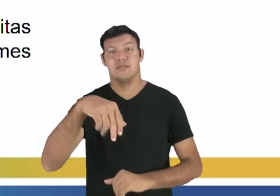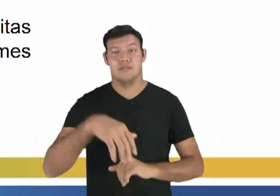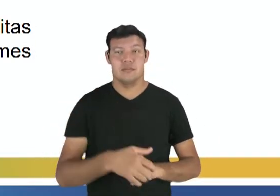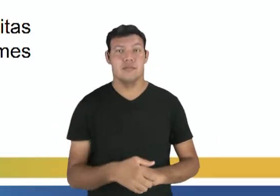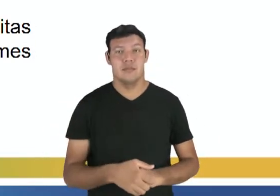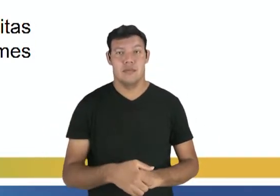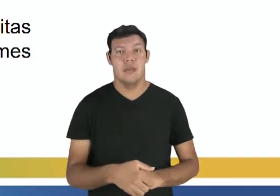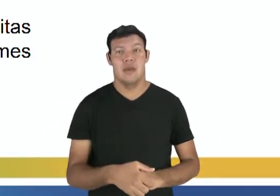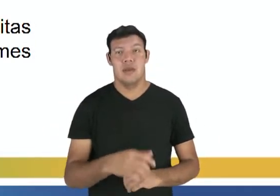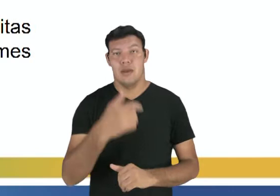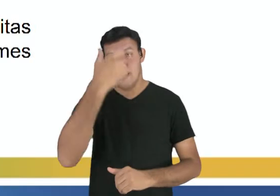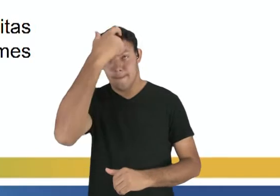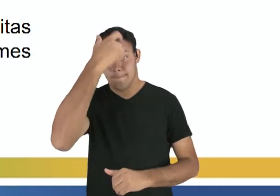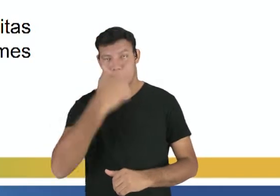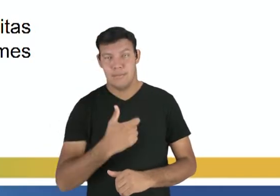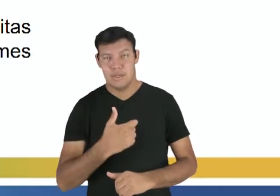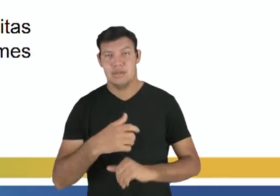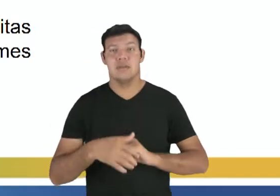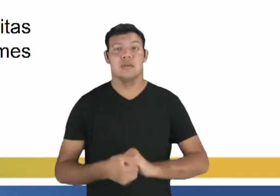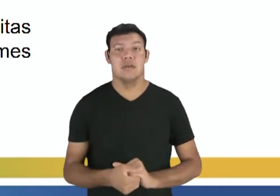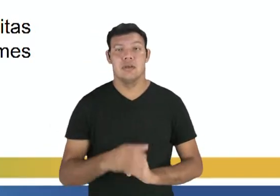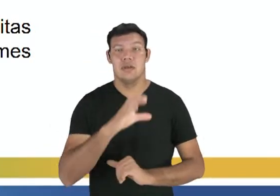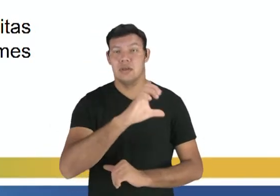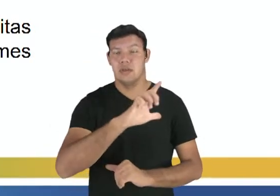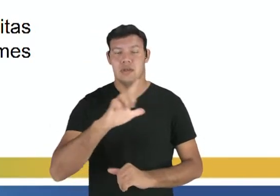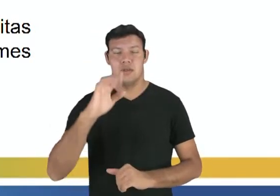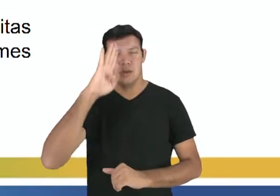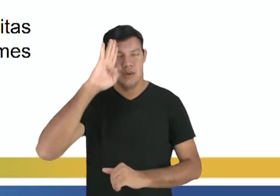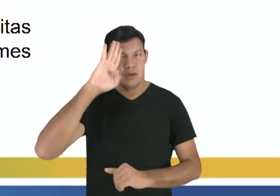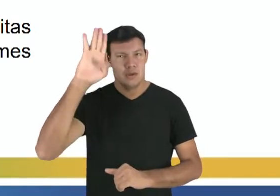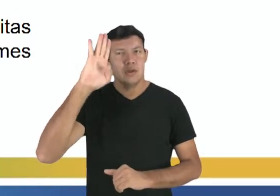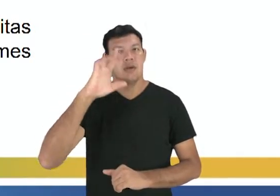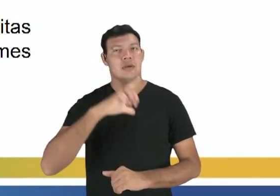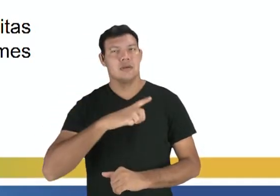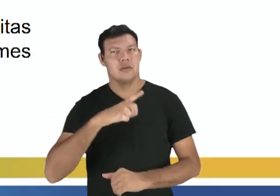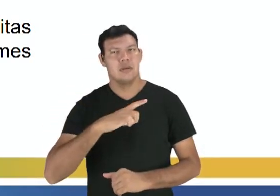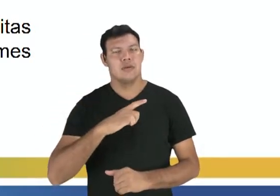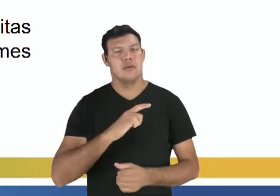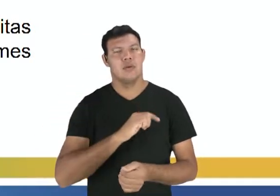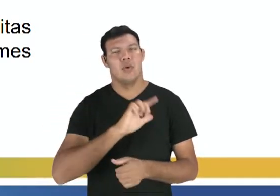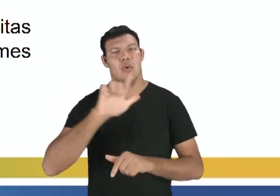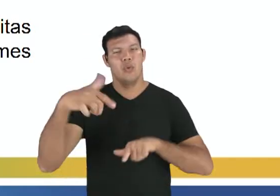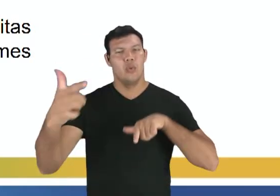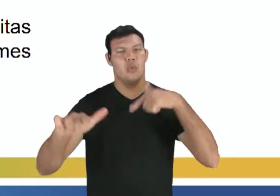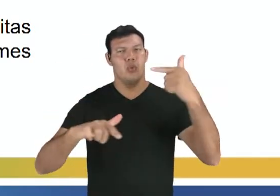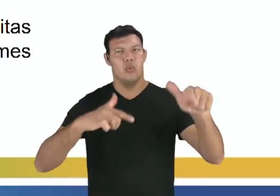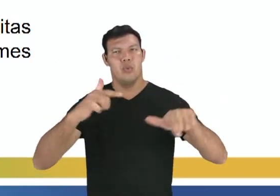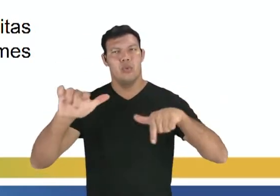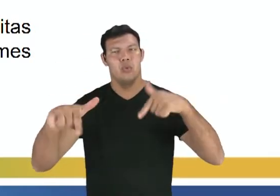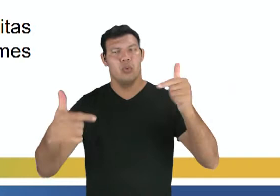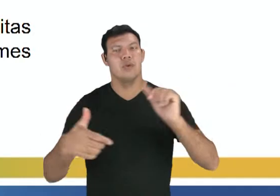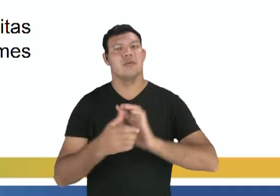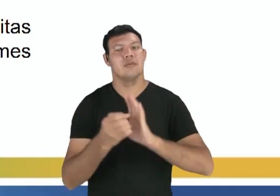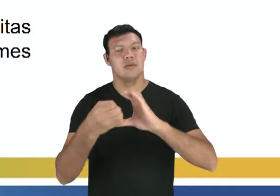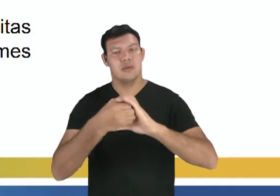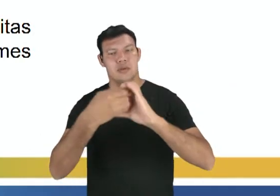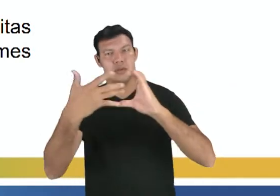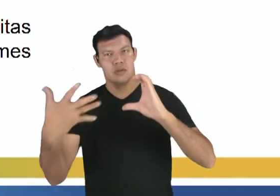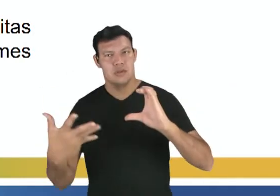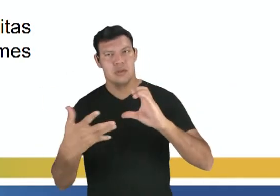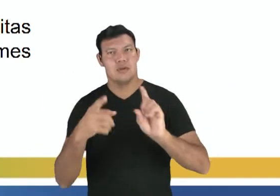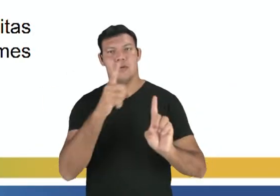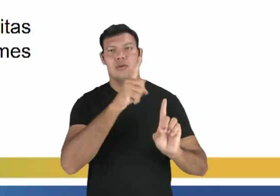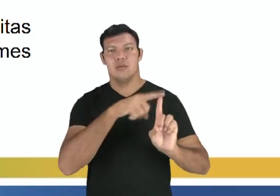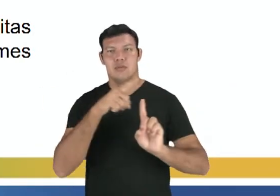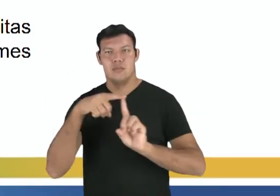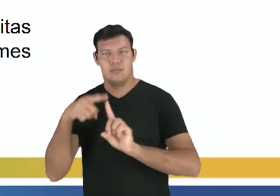No entanto, além dessa classificação principal, existem muitas outras determinações que caracterizam os tipos